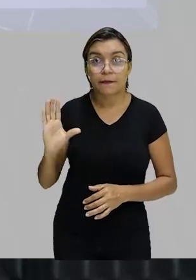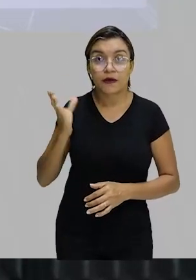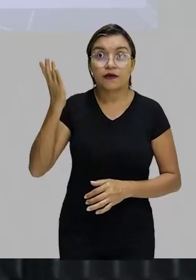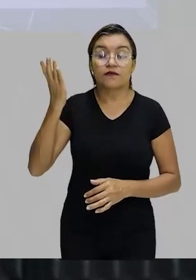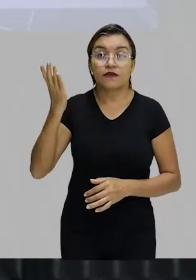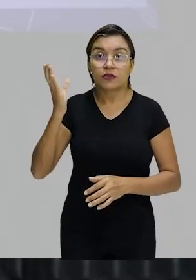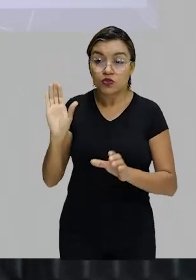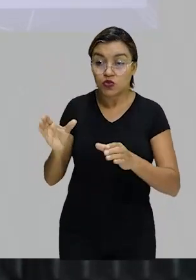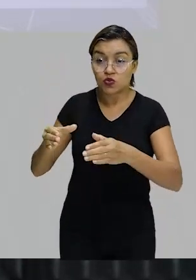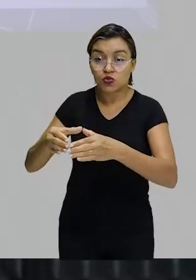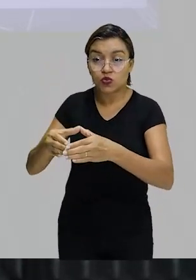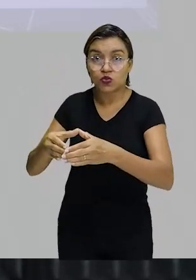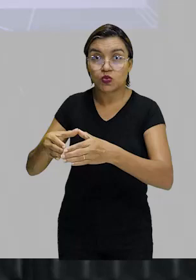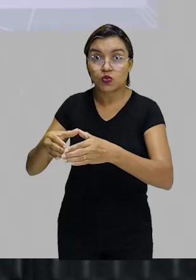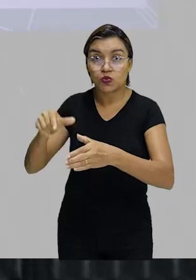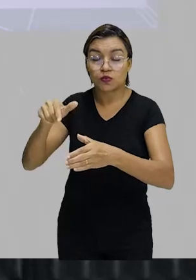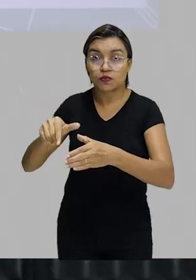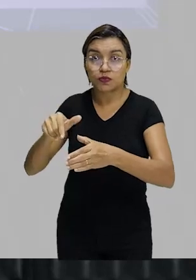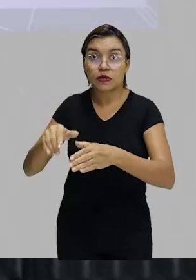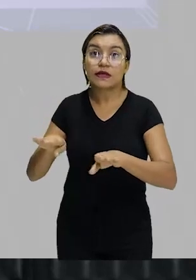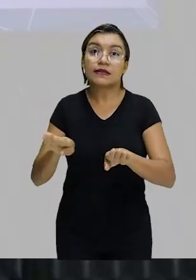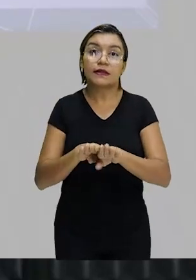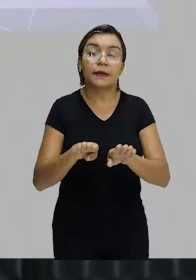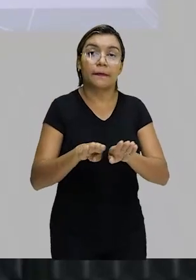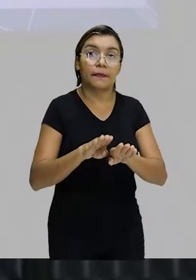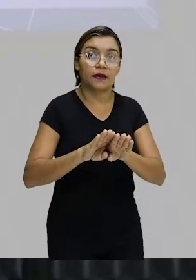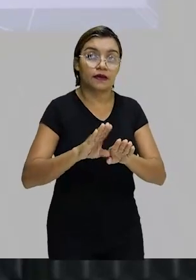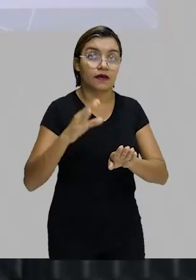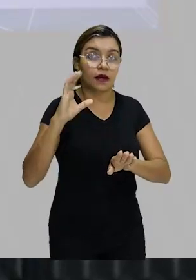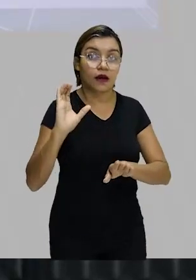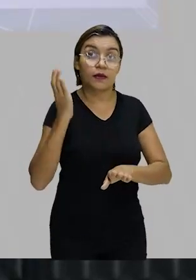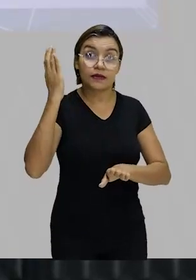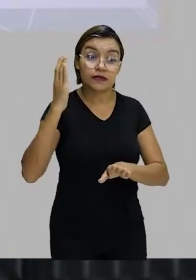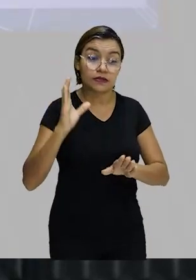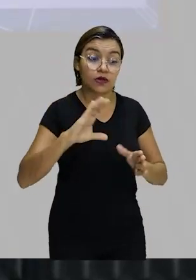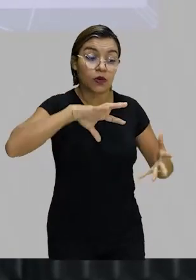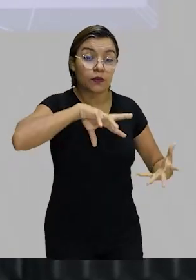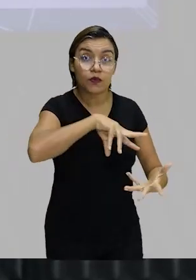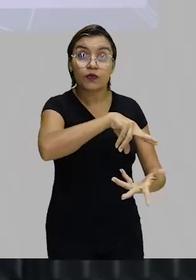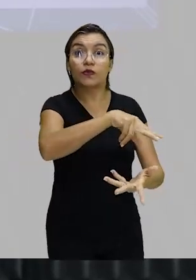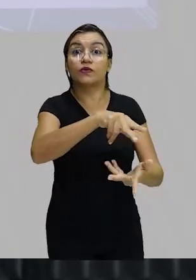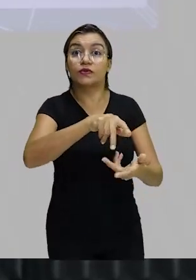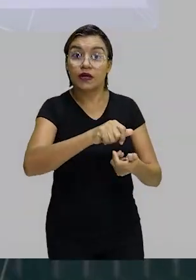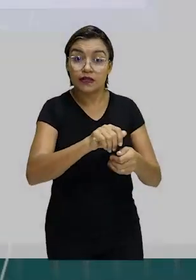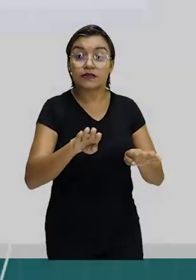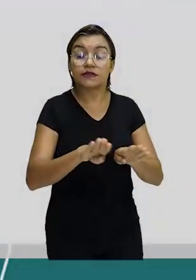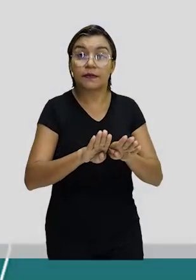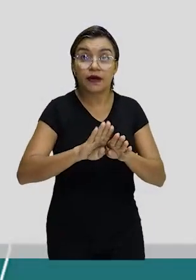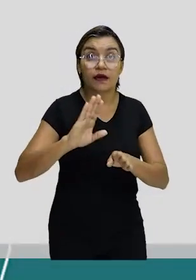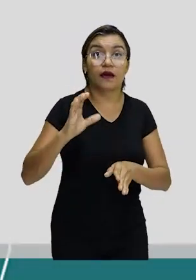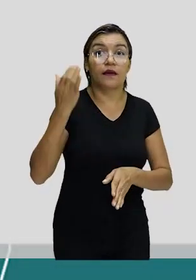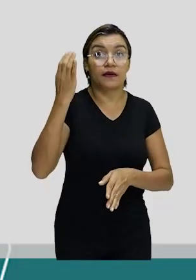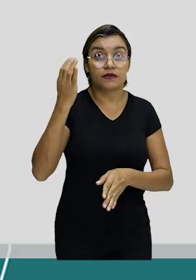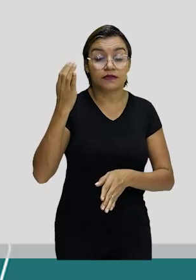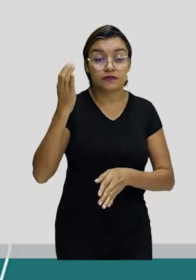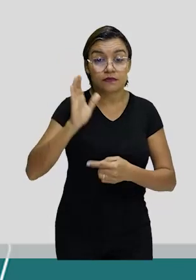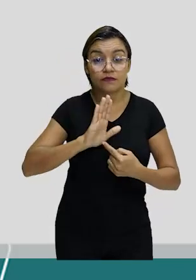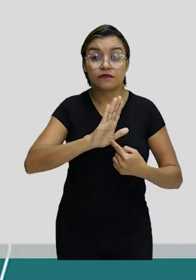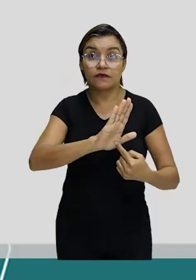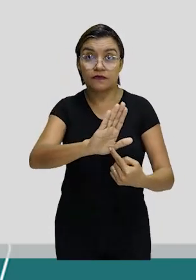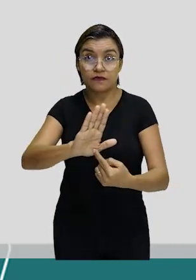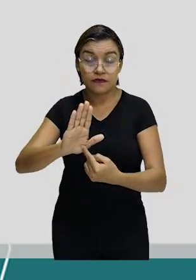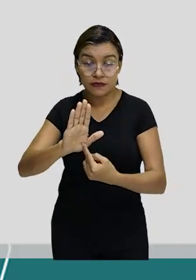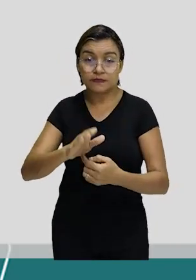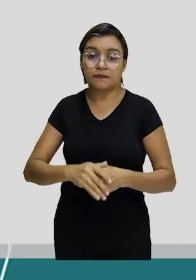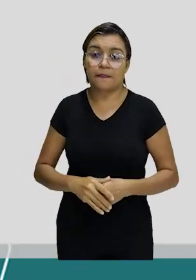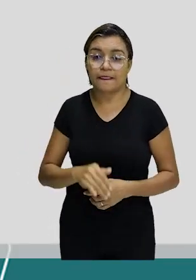grupos específicos, quanto em questões globais, questões mundiais. Tá? Então, nós vamos ver alguns padrões. E é